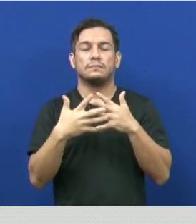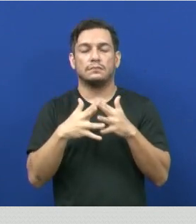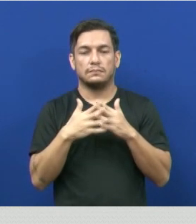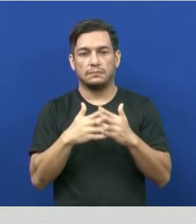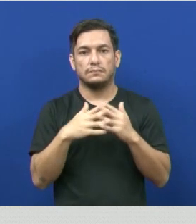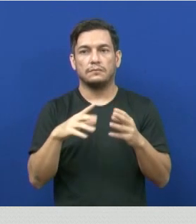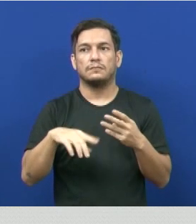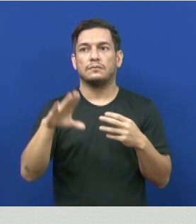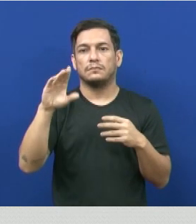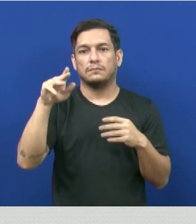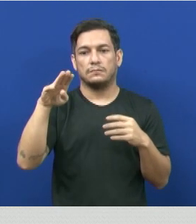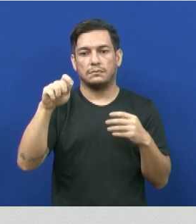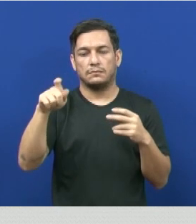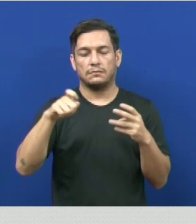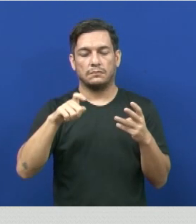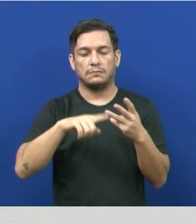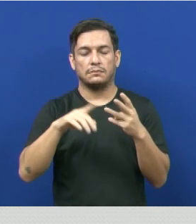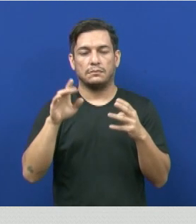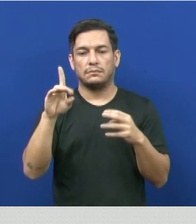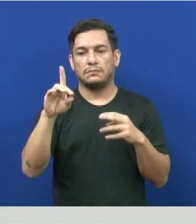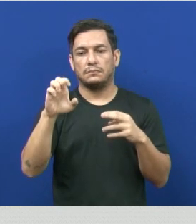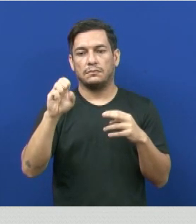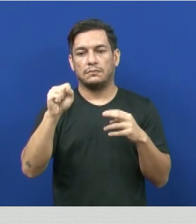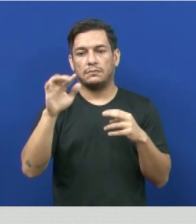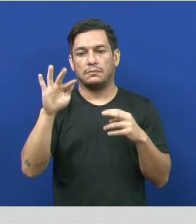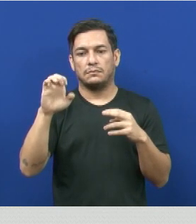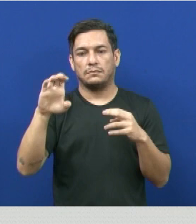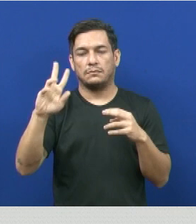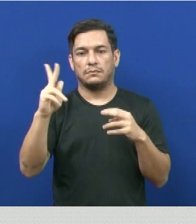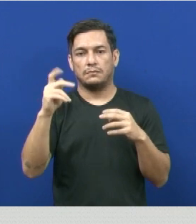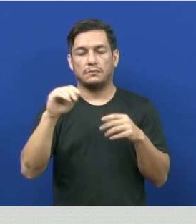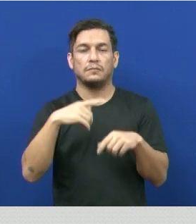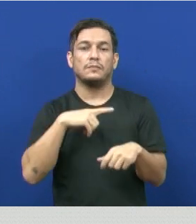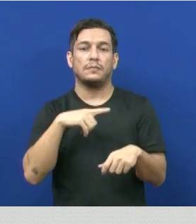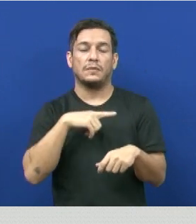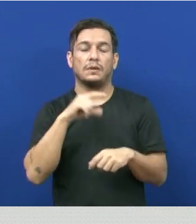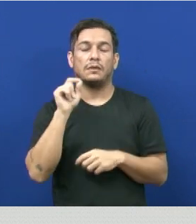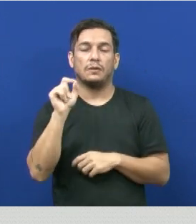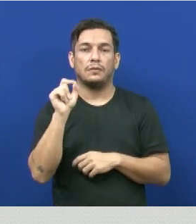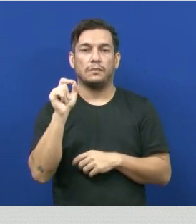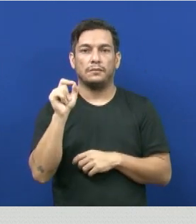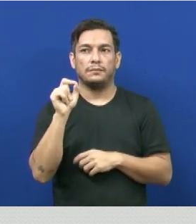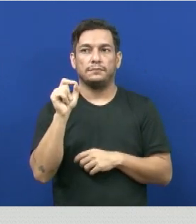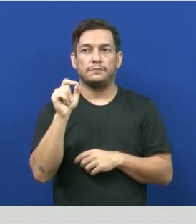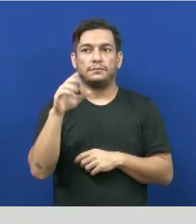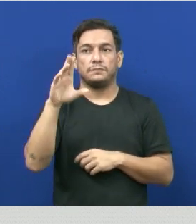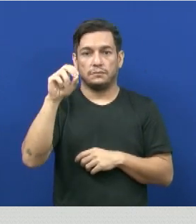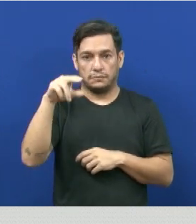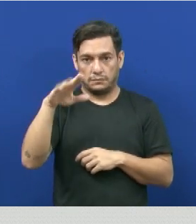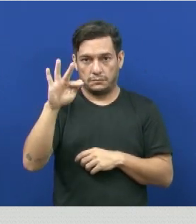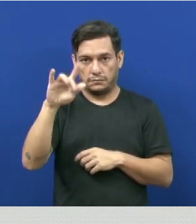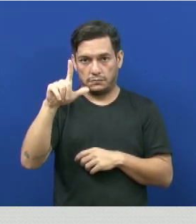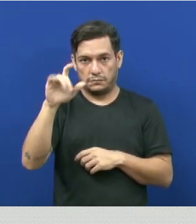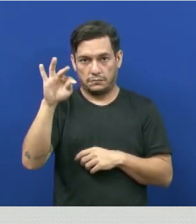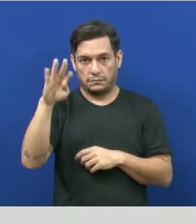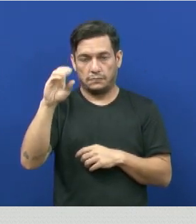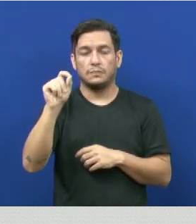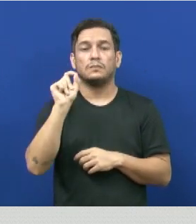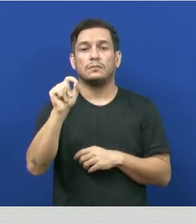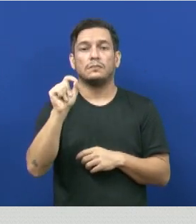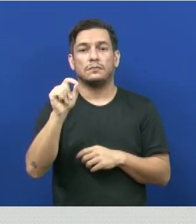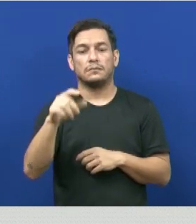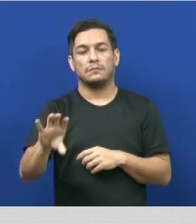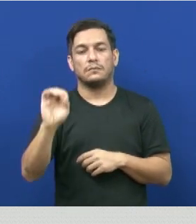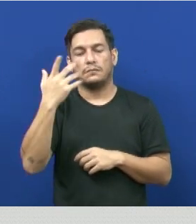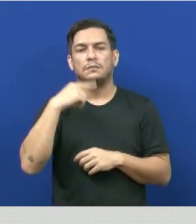o clímax e o desfecho é nele nós temos o conflito o conflito que é